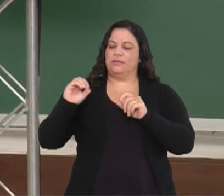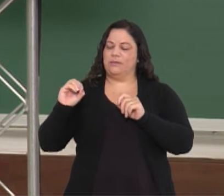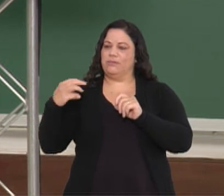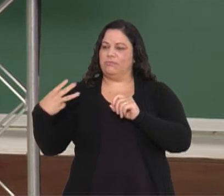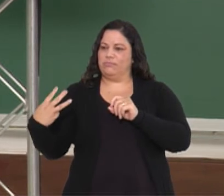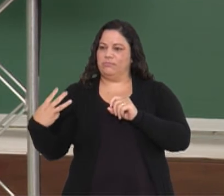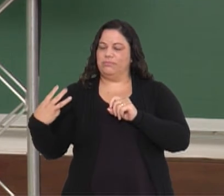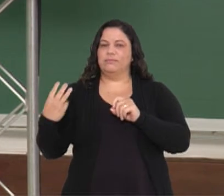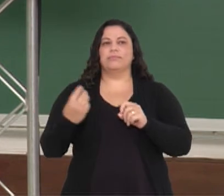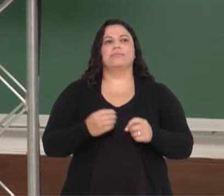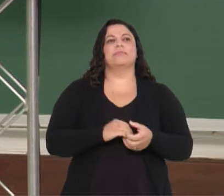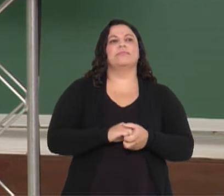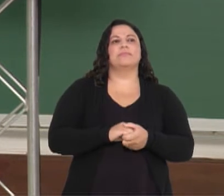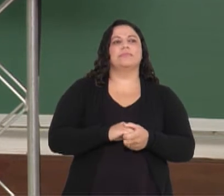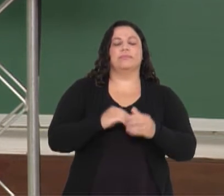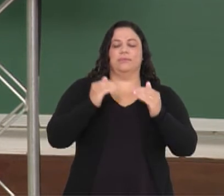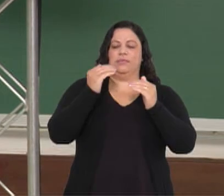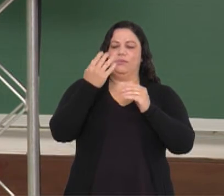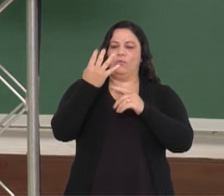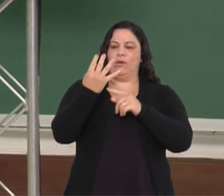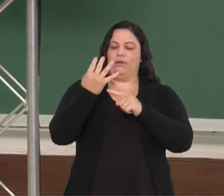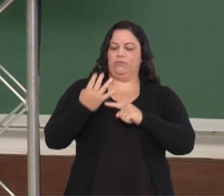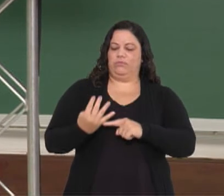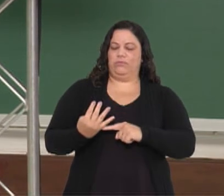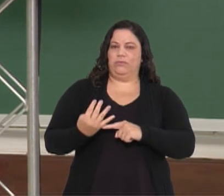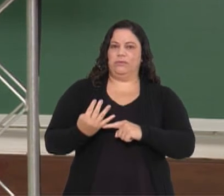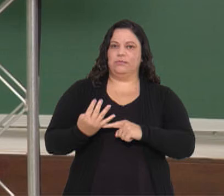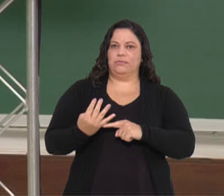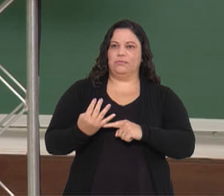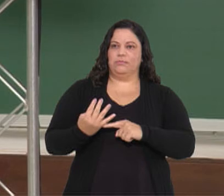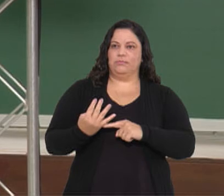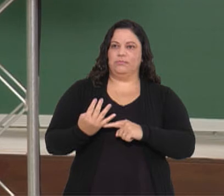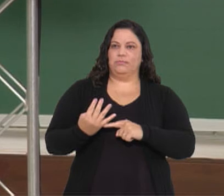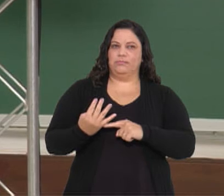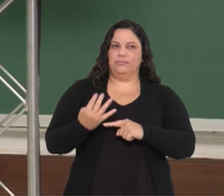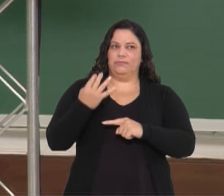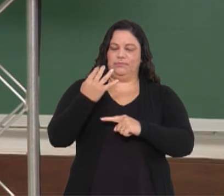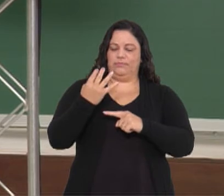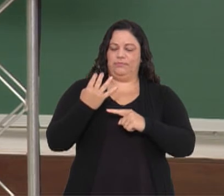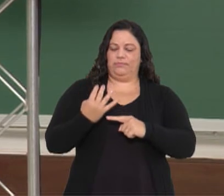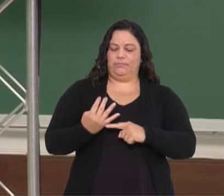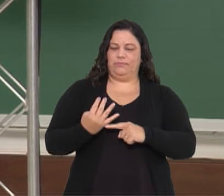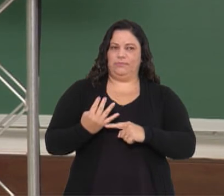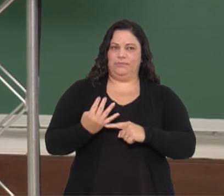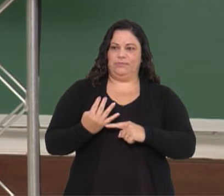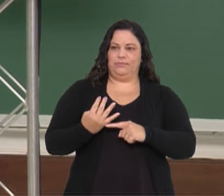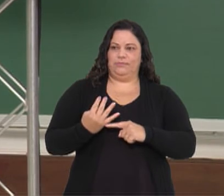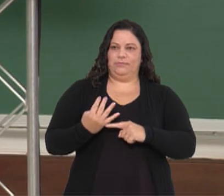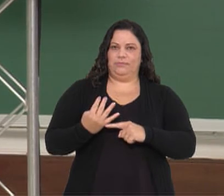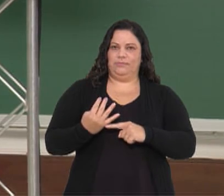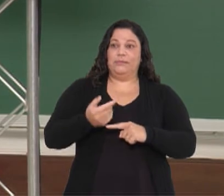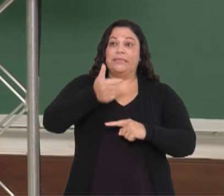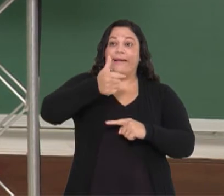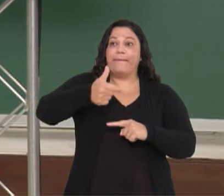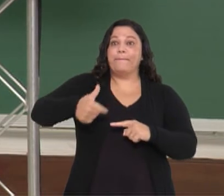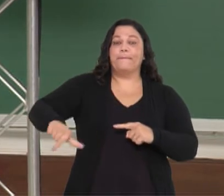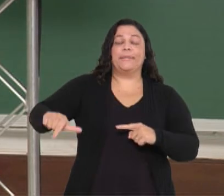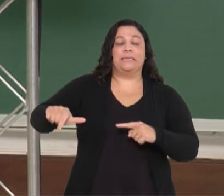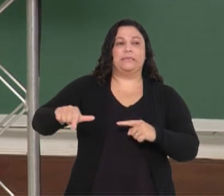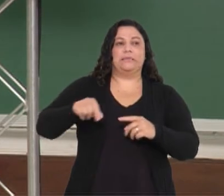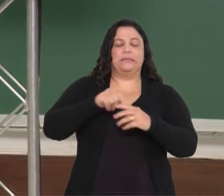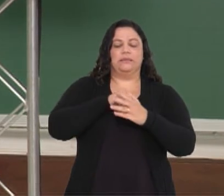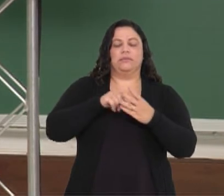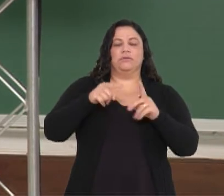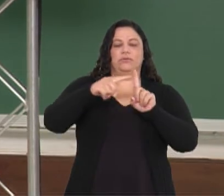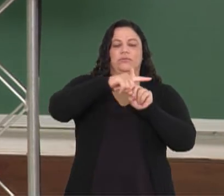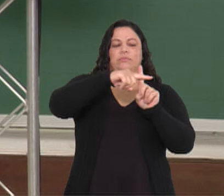0 o coeficiente é 3. E repete o primeiro na parte de baixo. Esse cara aqui seria uma repetição, seria o quarto quadrante num